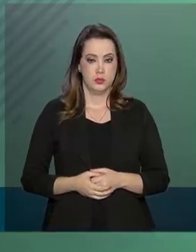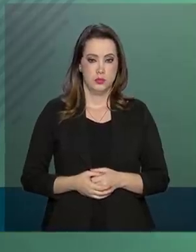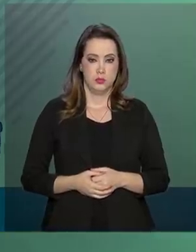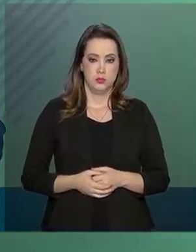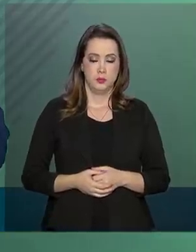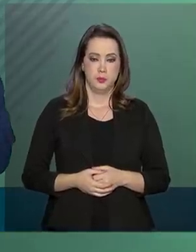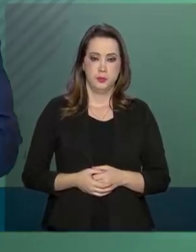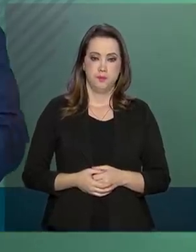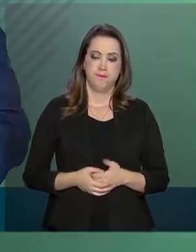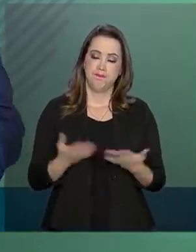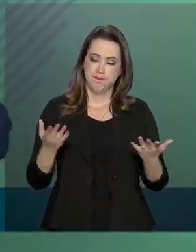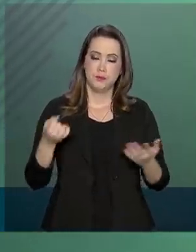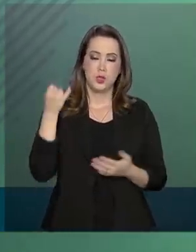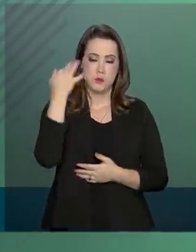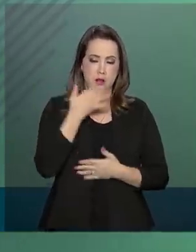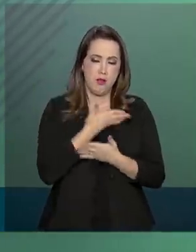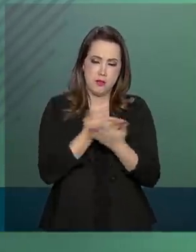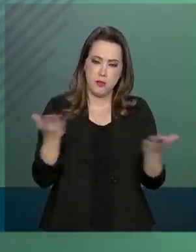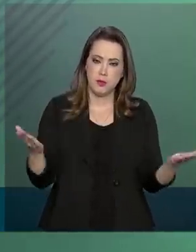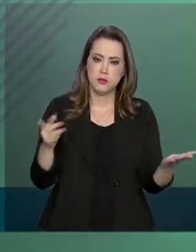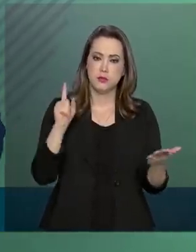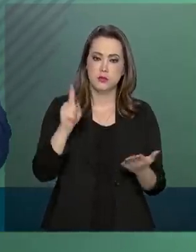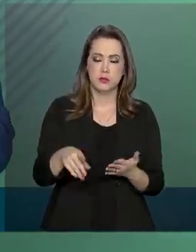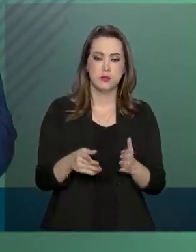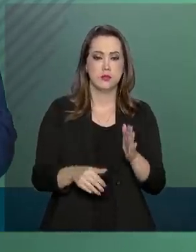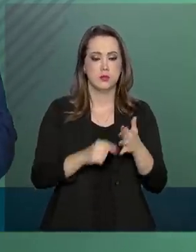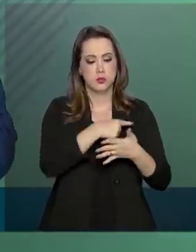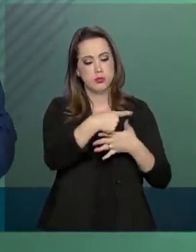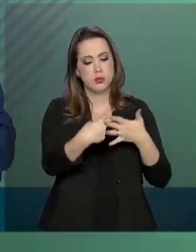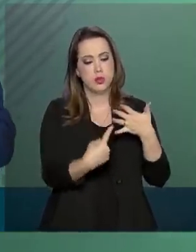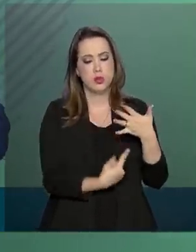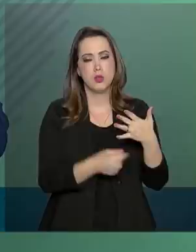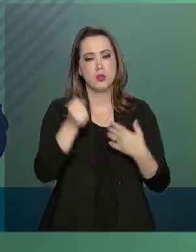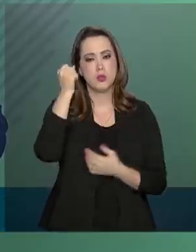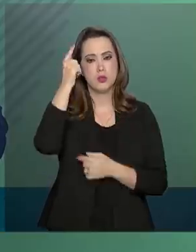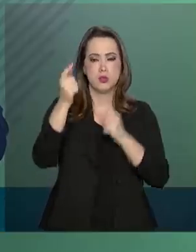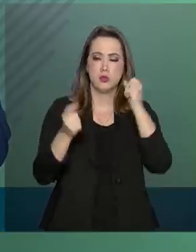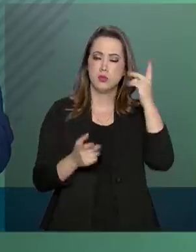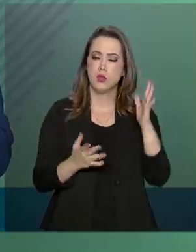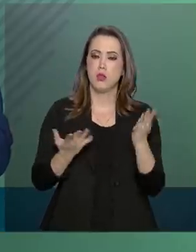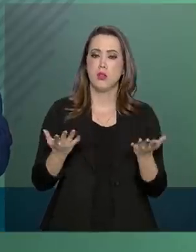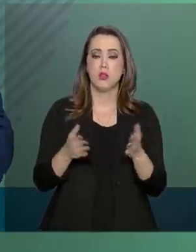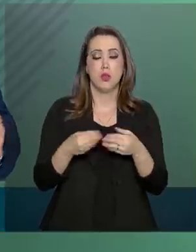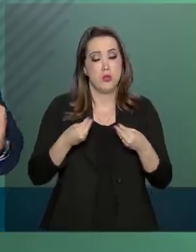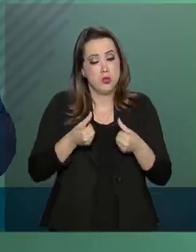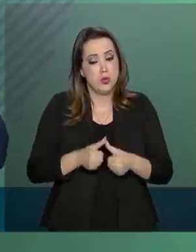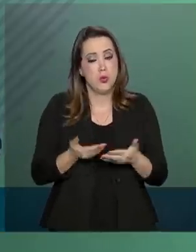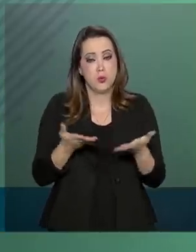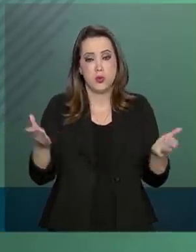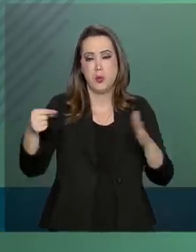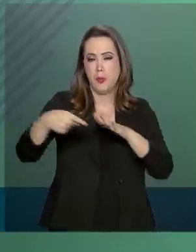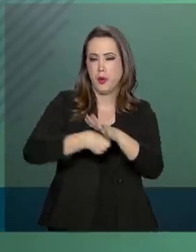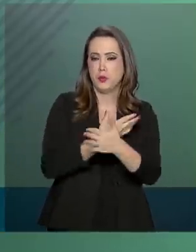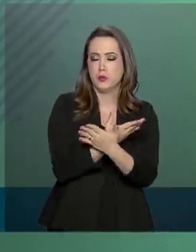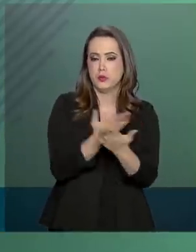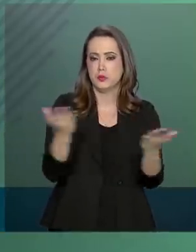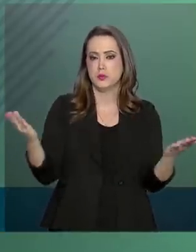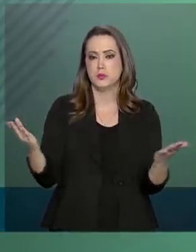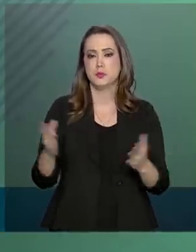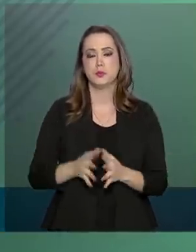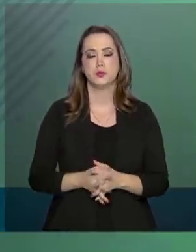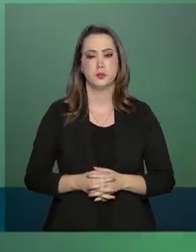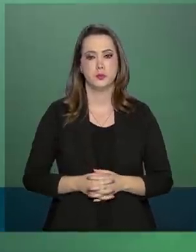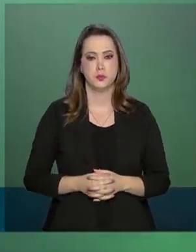eram essas as minhas primeiras idéias eu me coloco à disposição de vocês para as